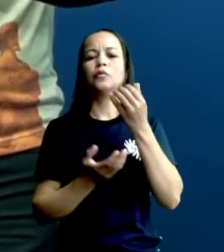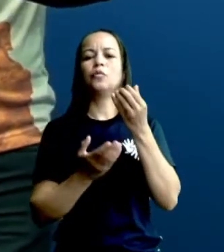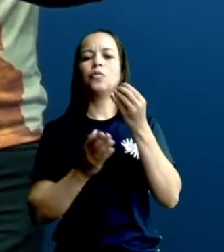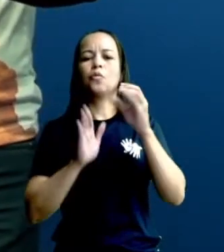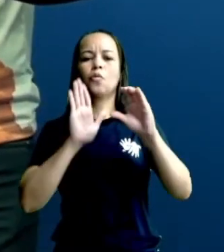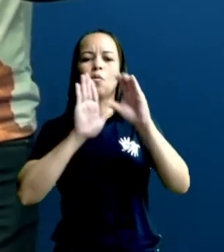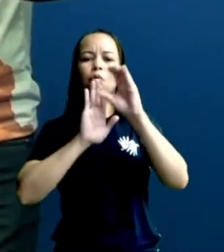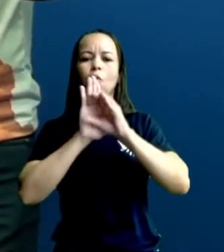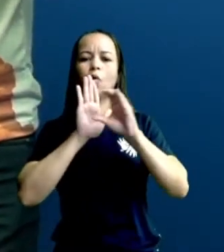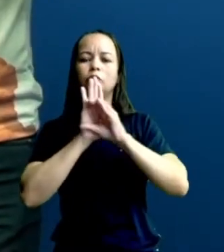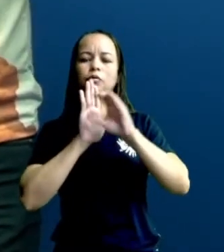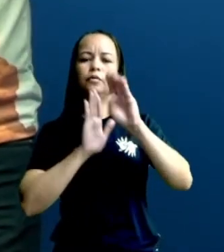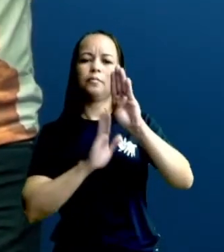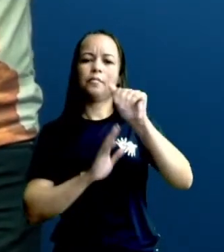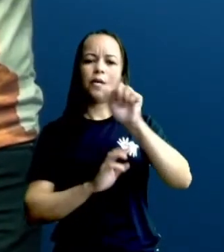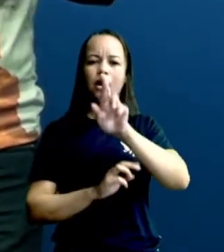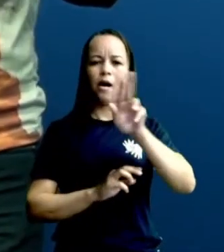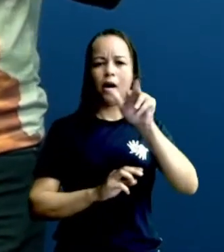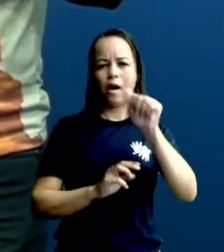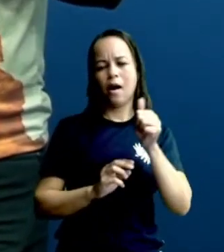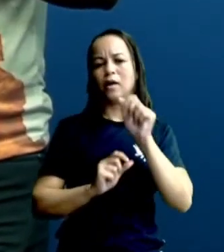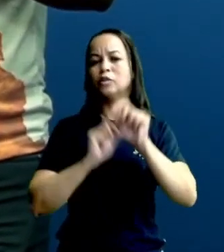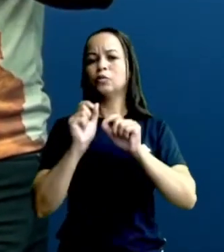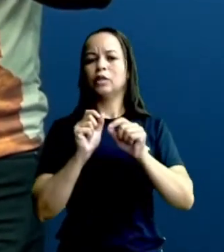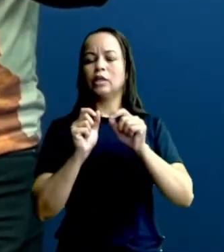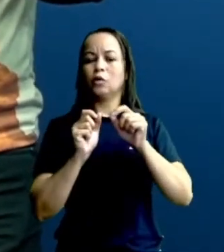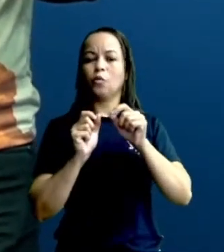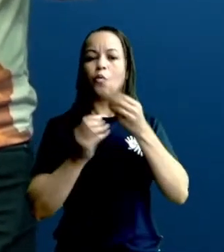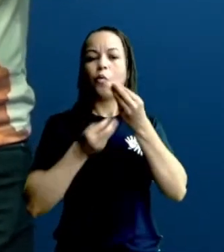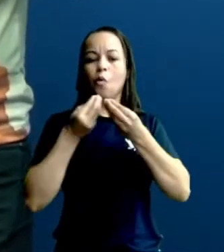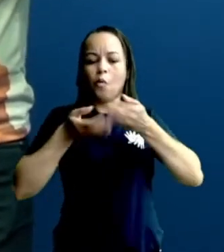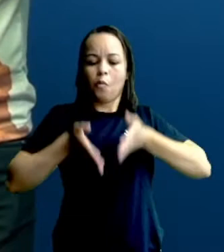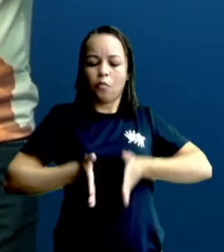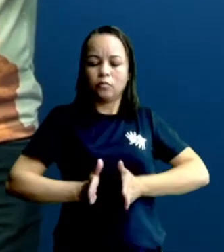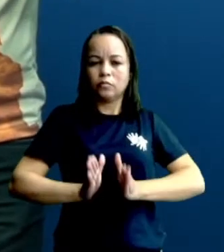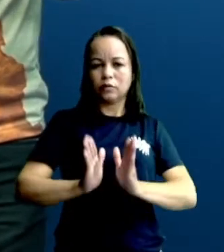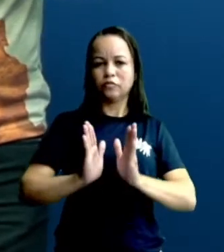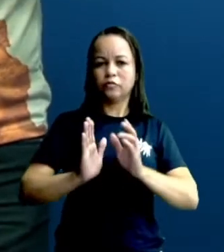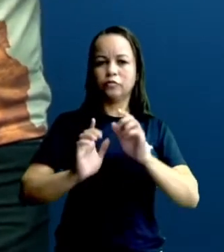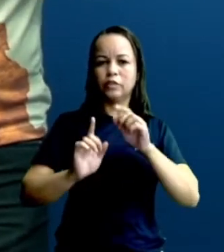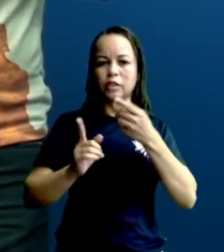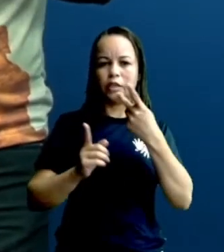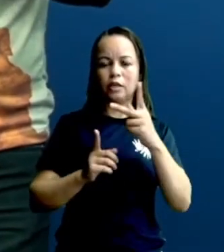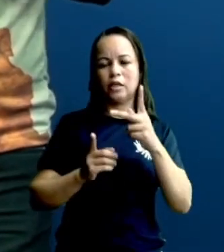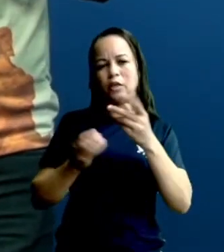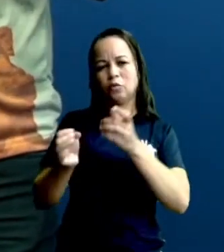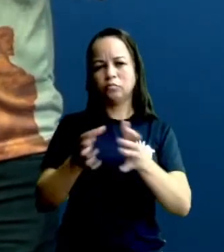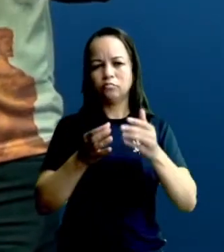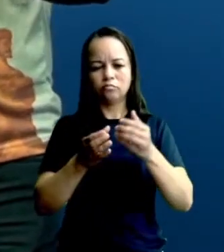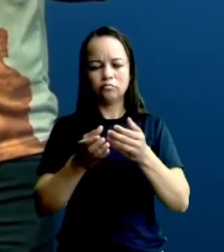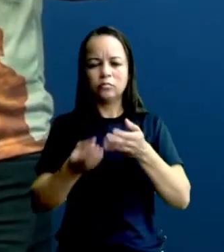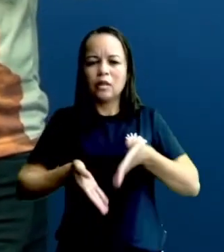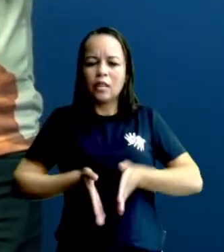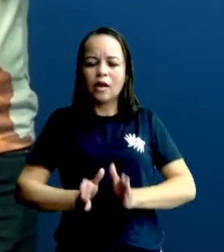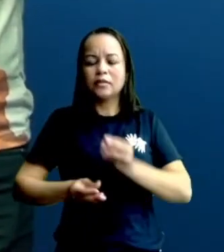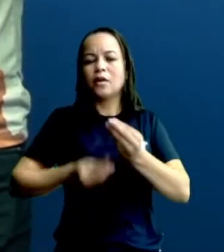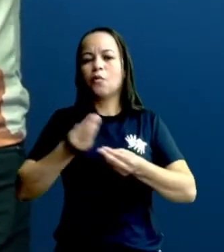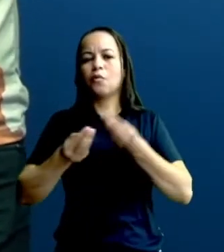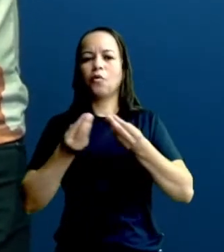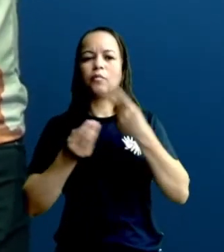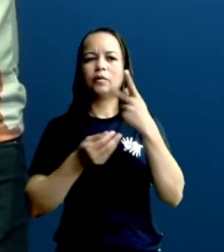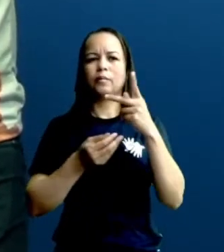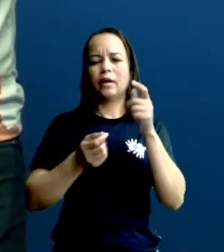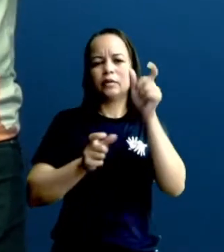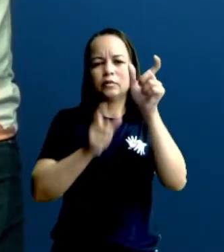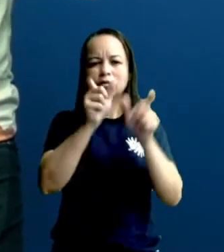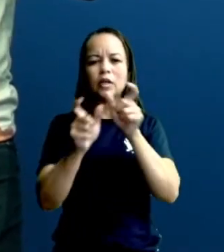você é e o que os seus filhos ainda serão, com informações que você expressa e informações que você guarda para ser